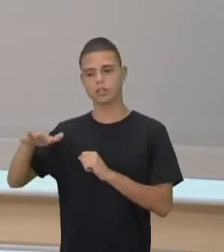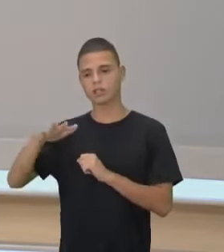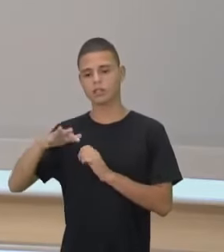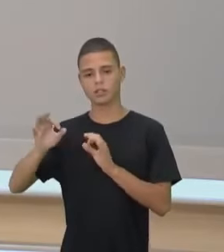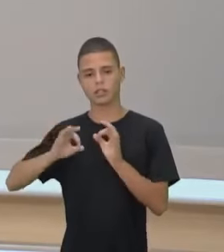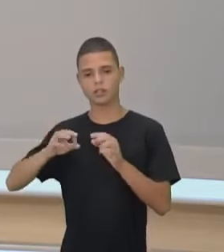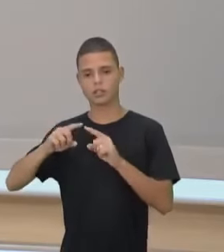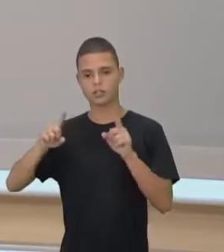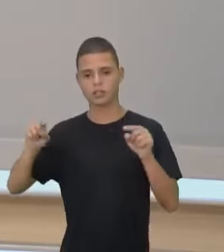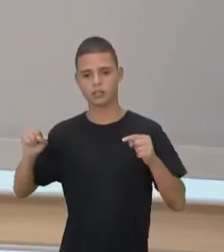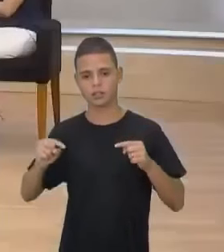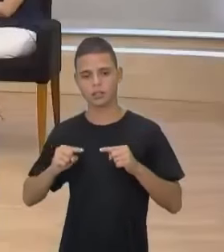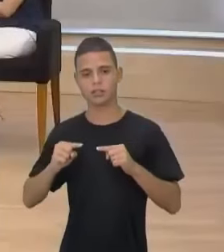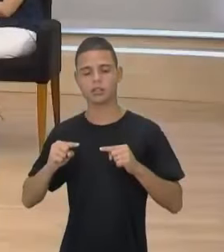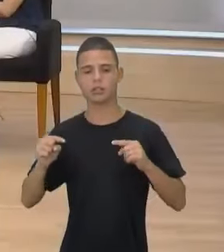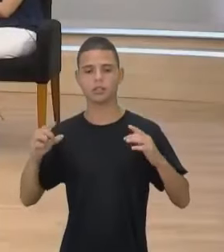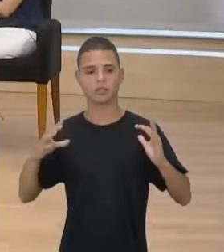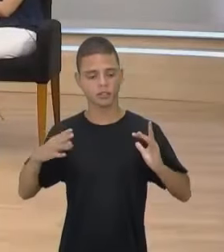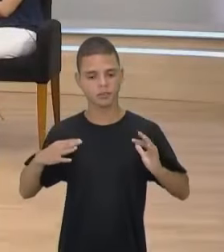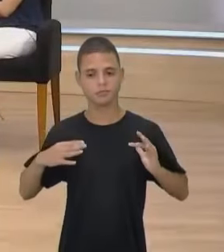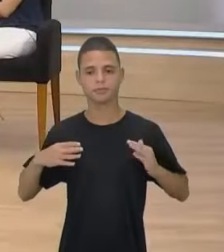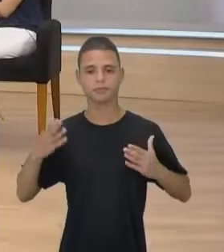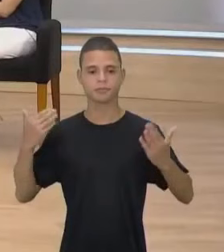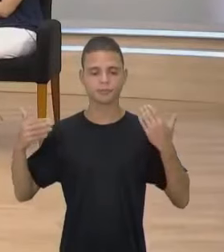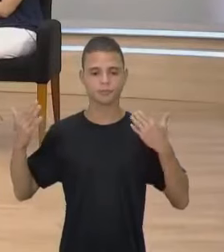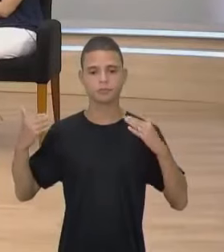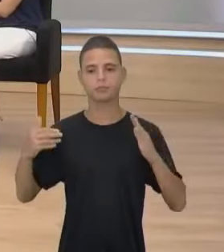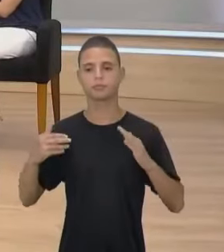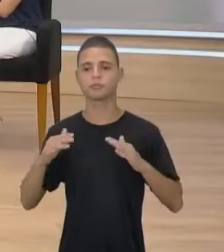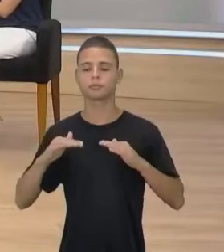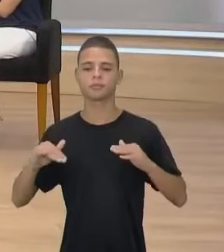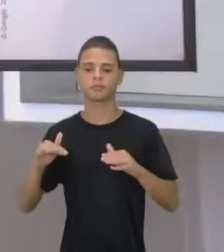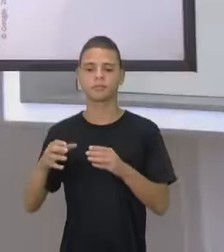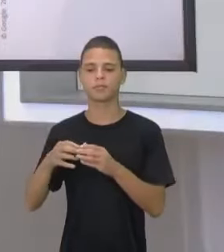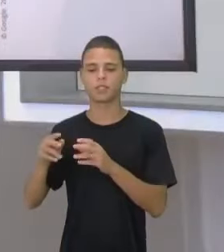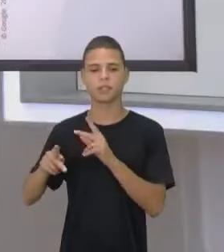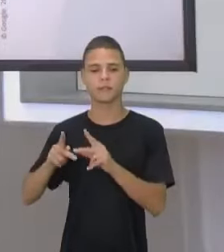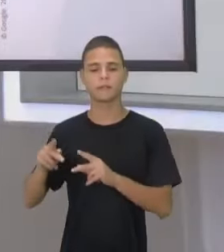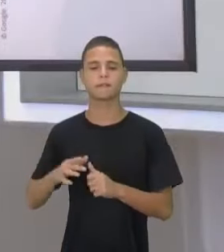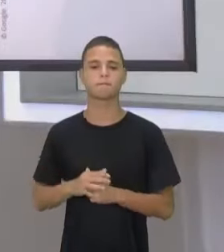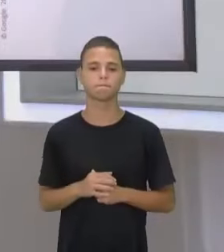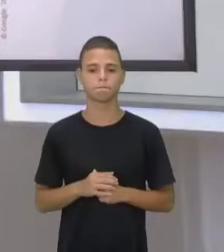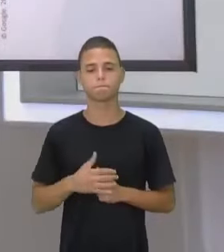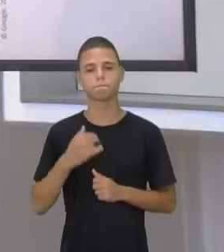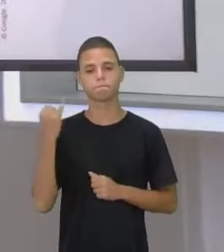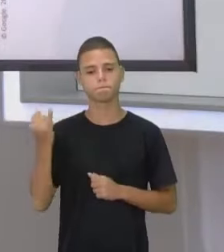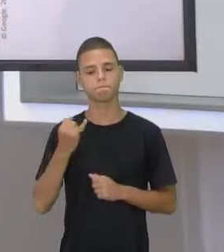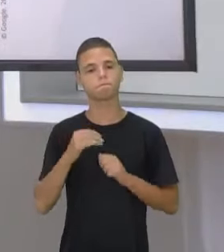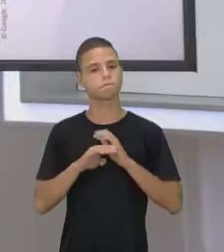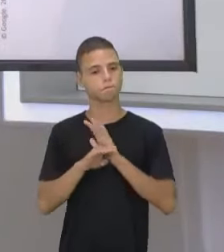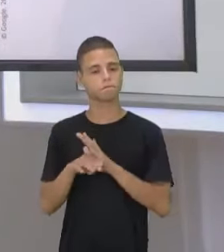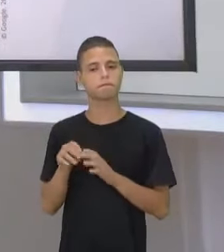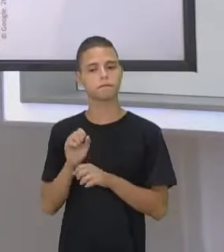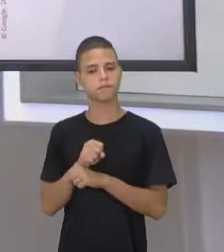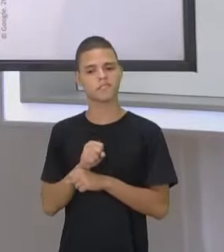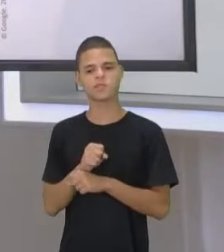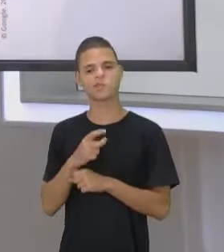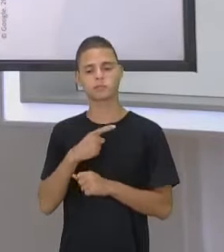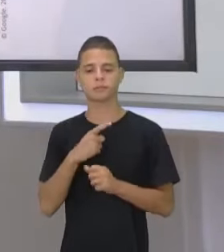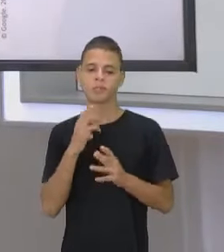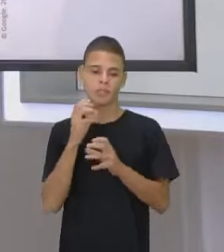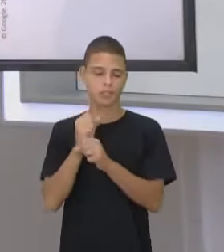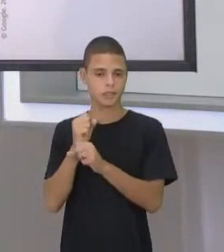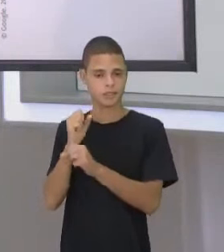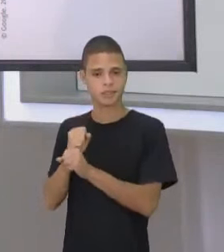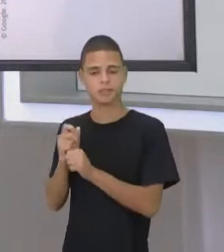uma área de lazer, né? Para a população. Sim, sim. Né? E importante dizer, isso ajuda muito. Tem todo aquele cálculo, quando a